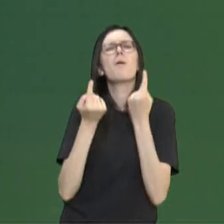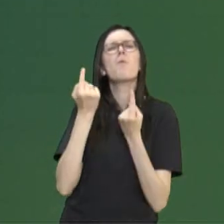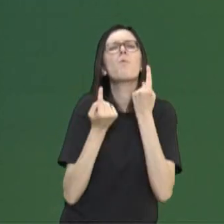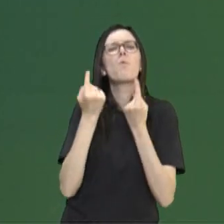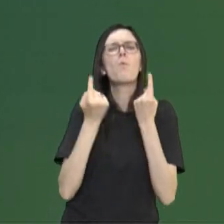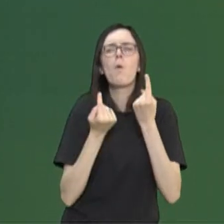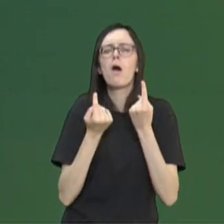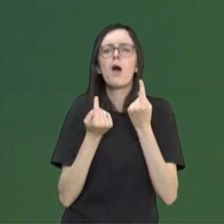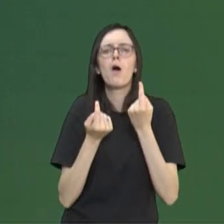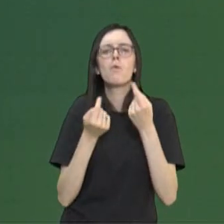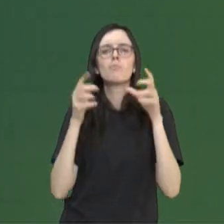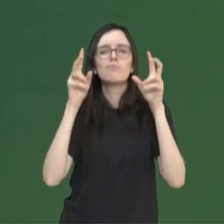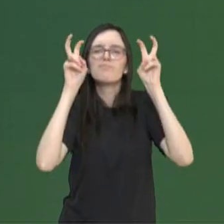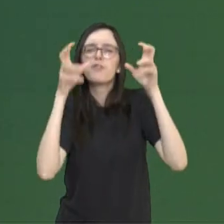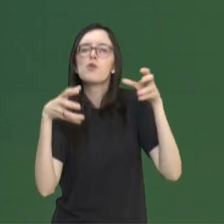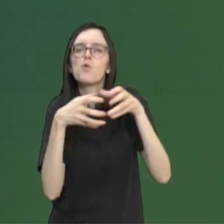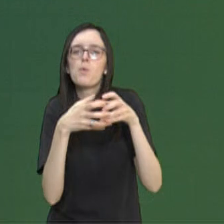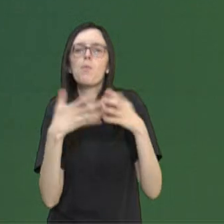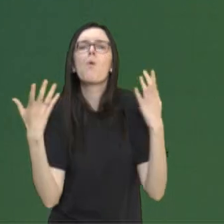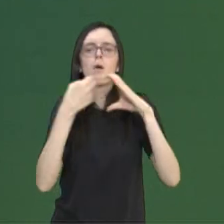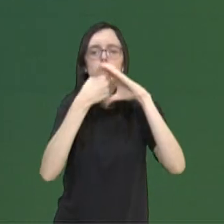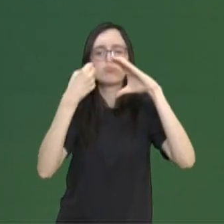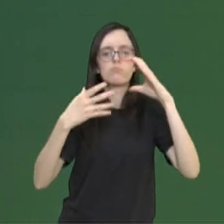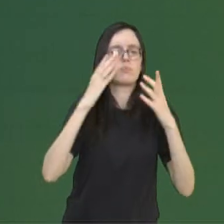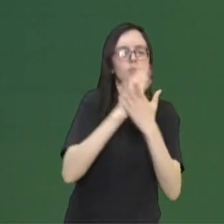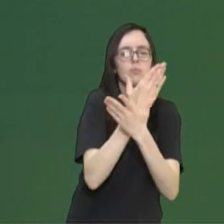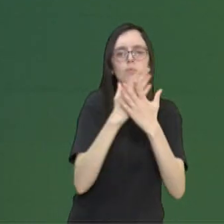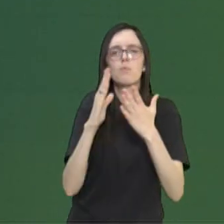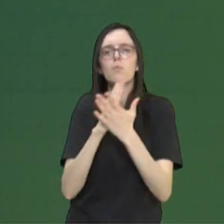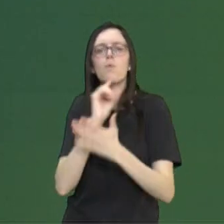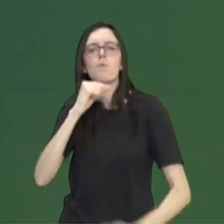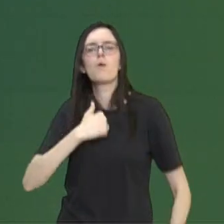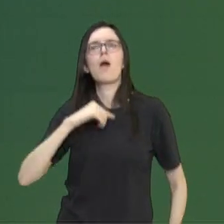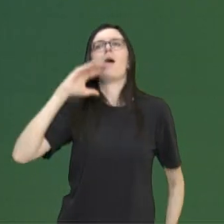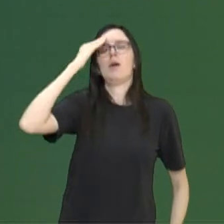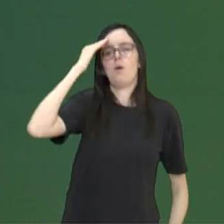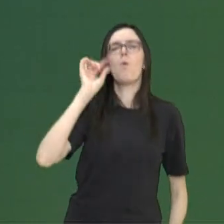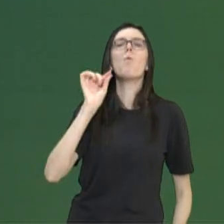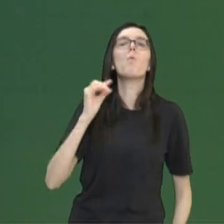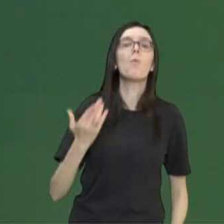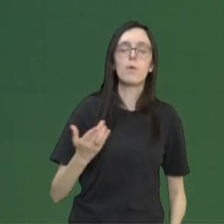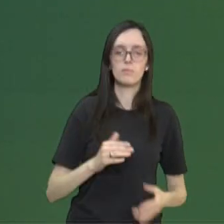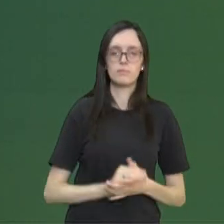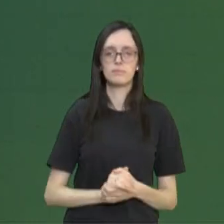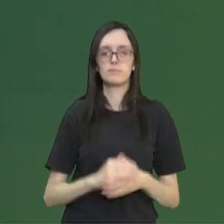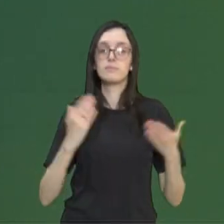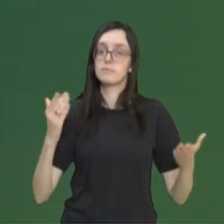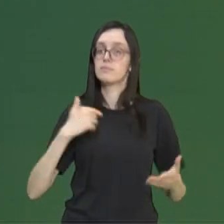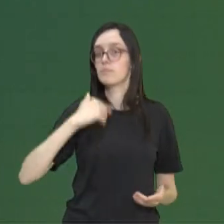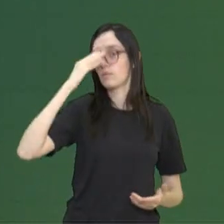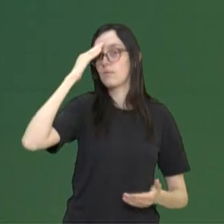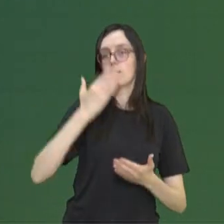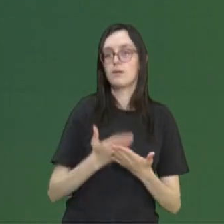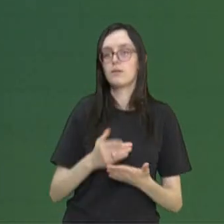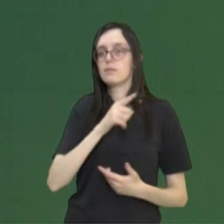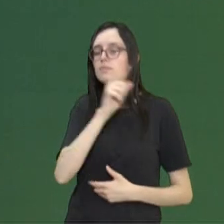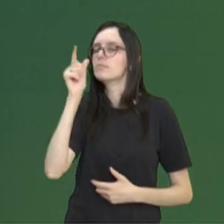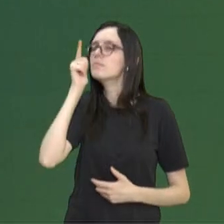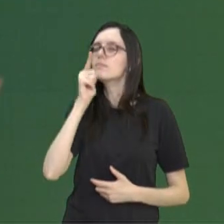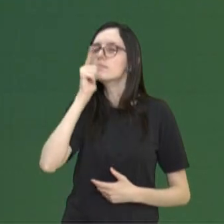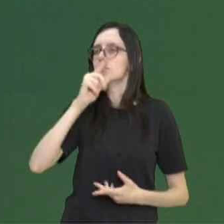então fiquem espertos. Sempre quando vocês ouvirem falar de uma modalidade, tentem rever esses conceitos para